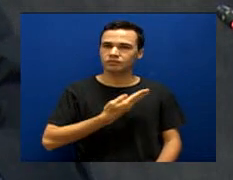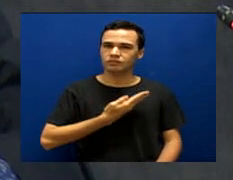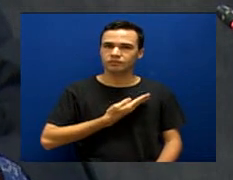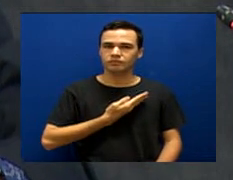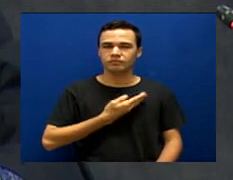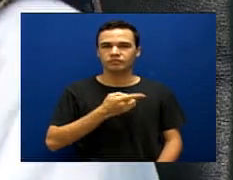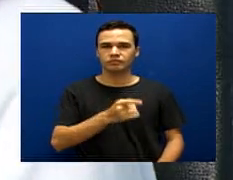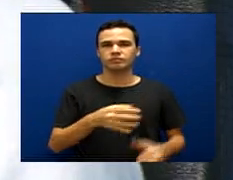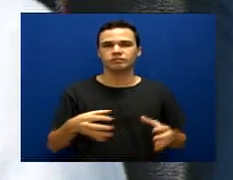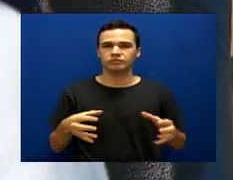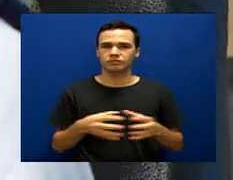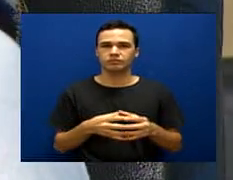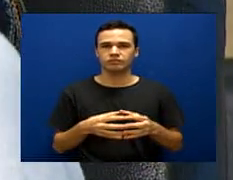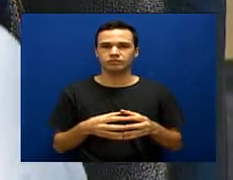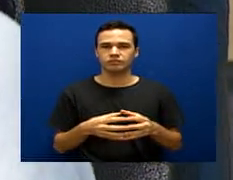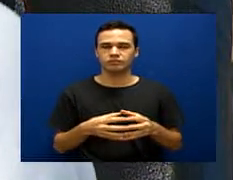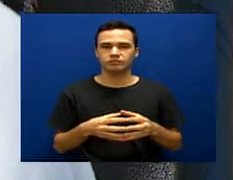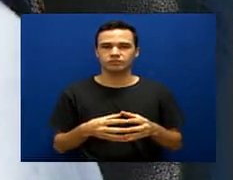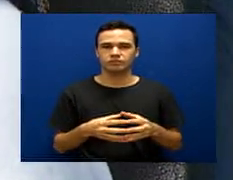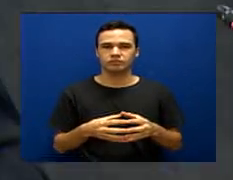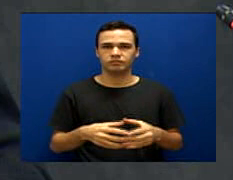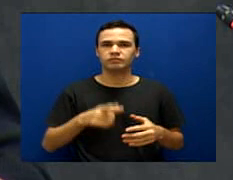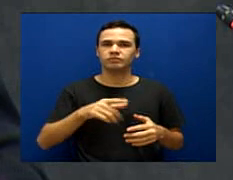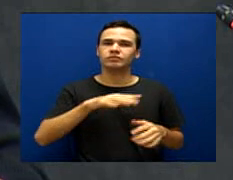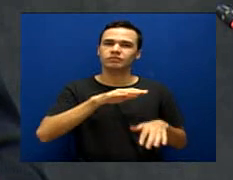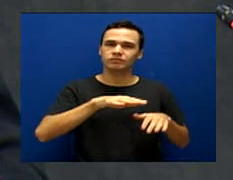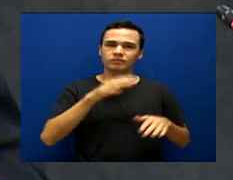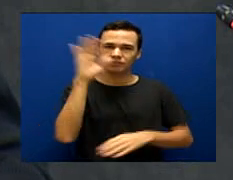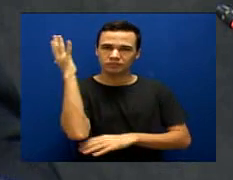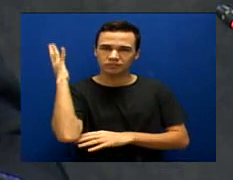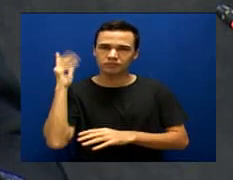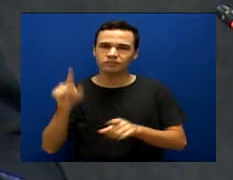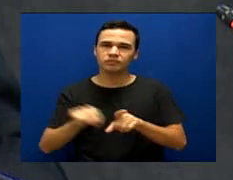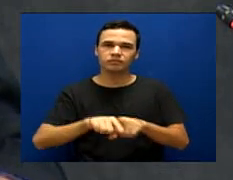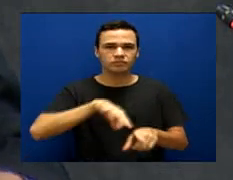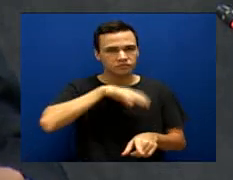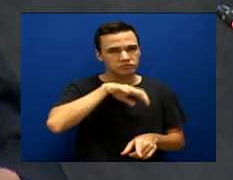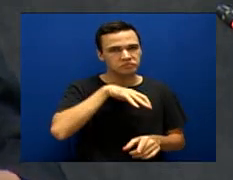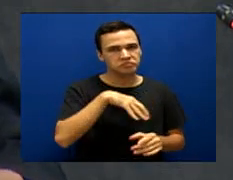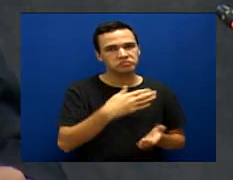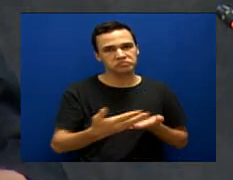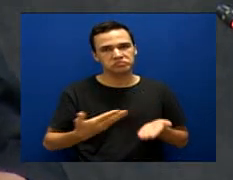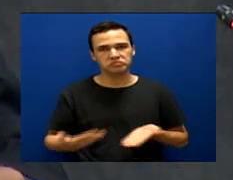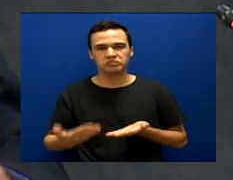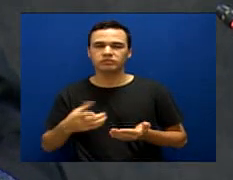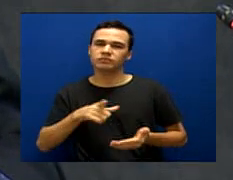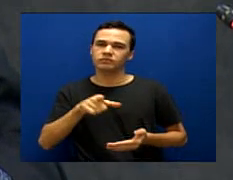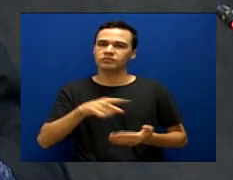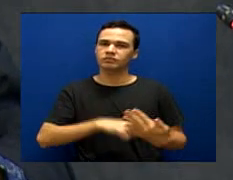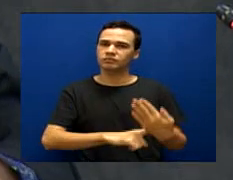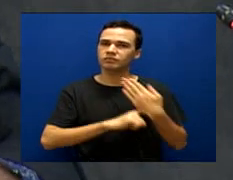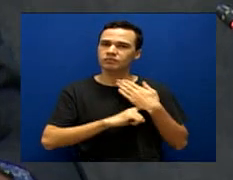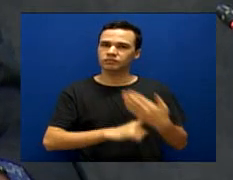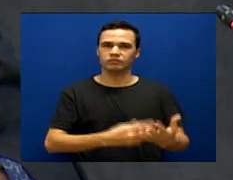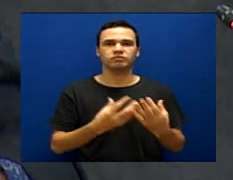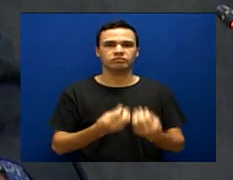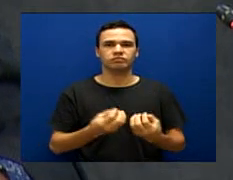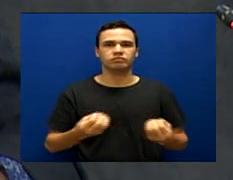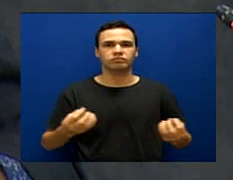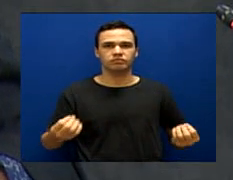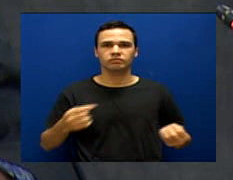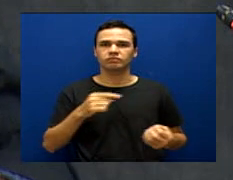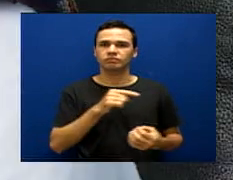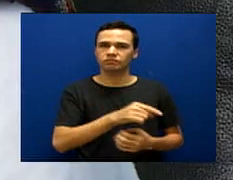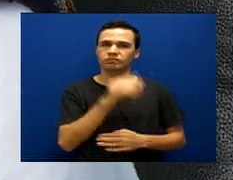nossa da Comissão de Meio Ambiente e Direitos dos Animais, que tem nos ajudado bastante nessa questão de